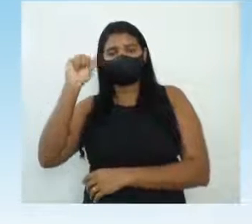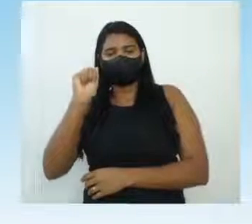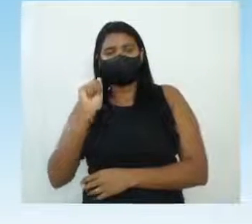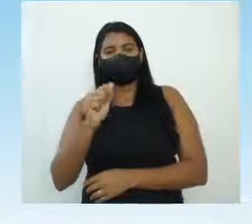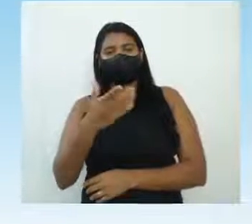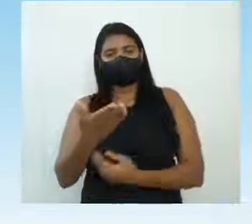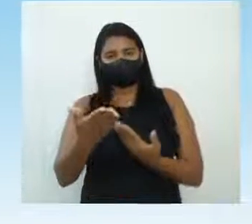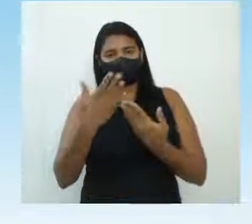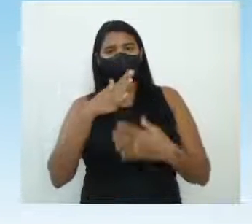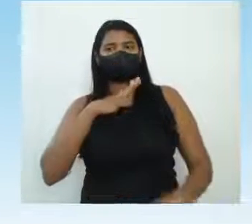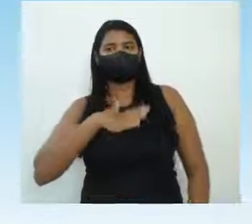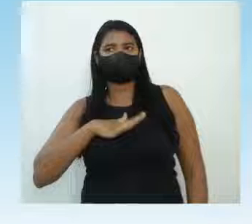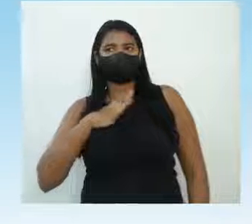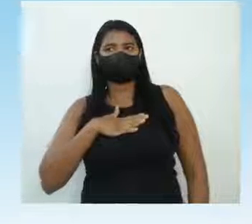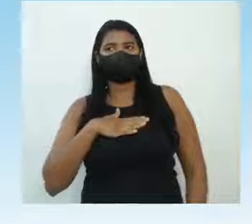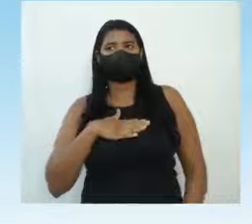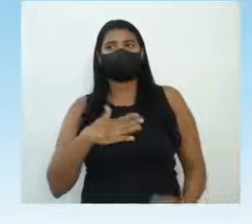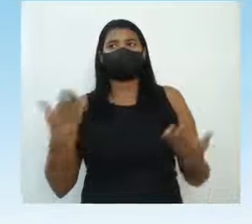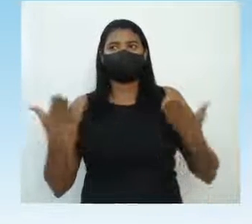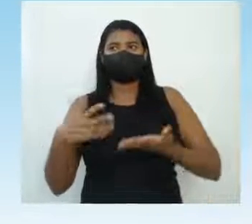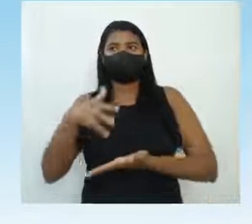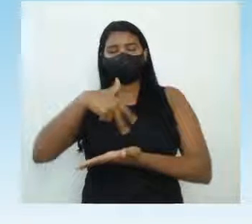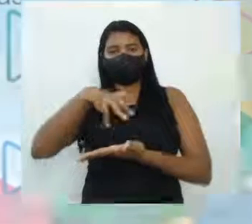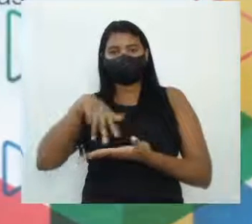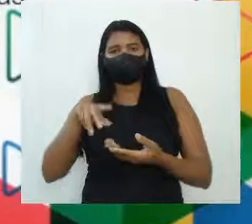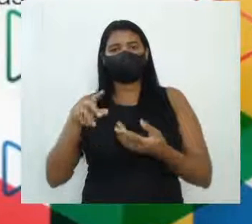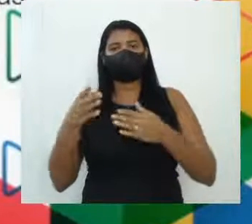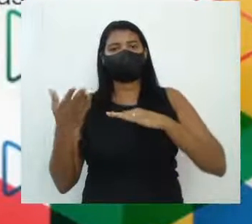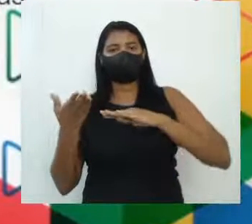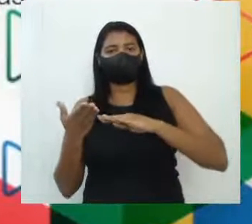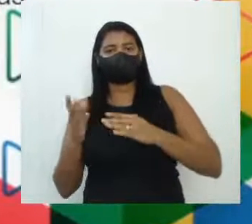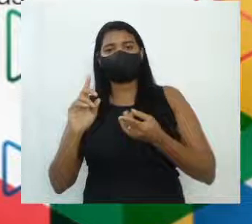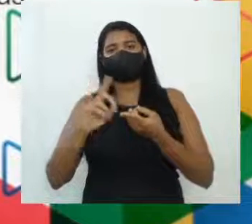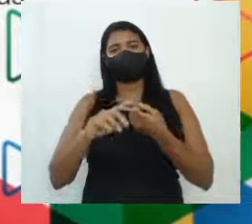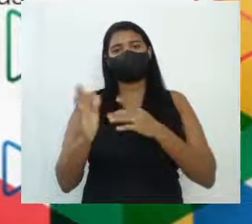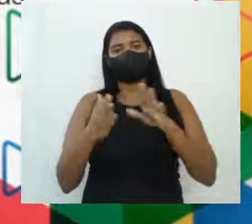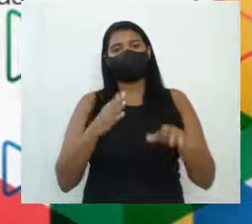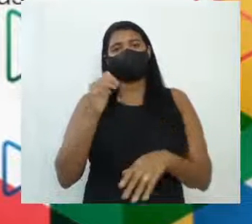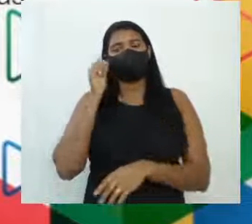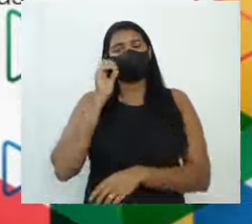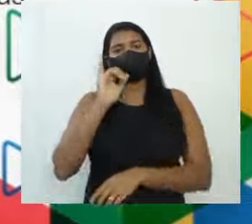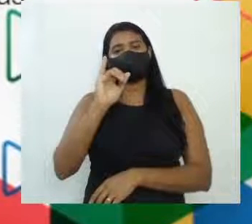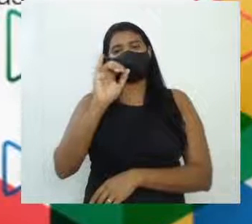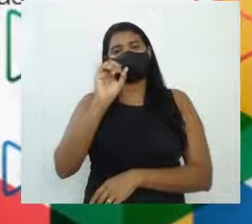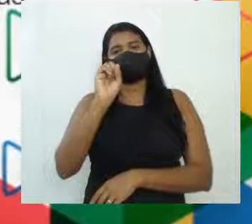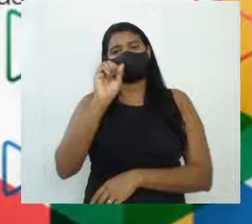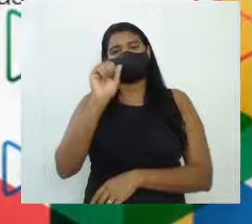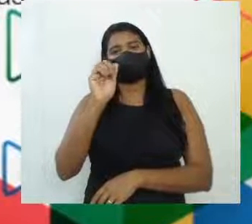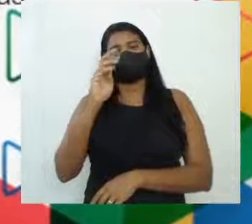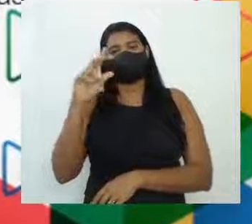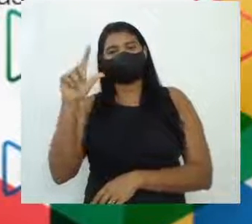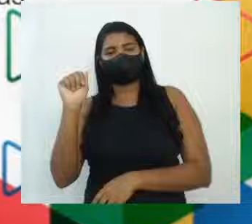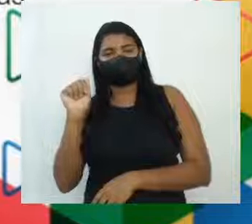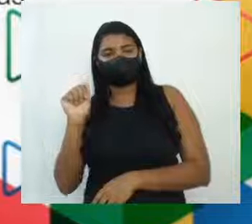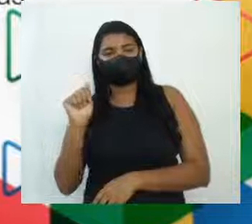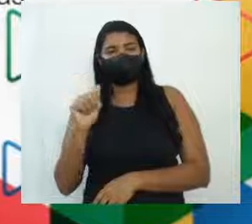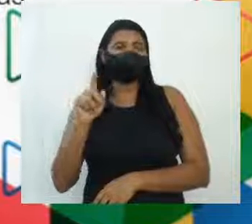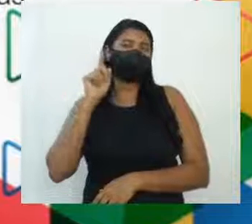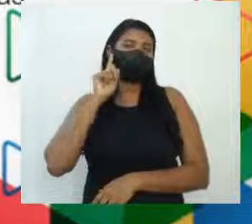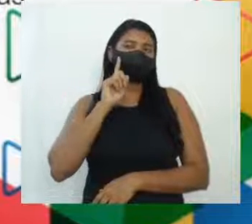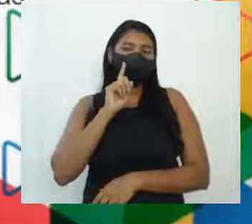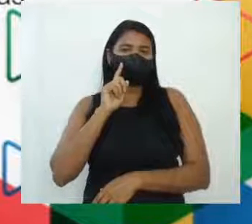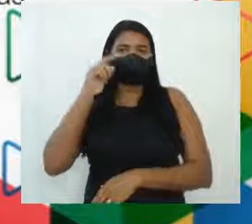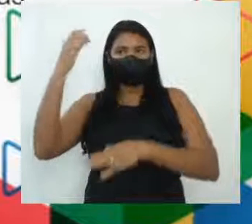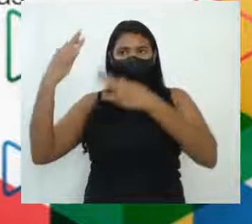a gente tem a dança moderna de Isadora Duncan, né? Que é outra coreógrafa muito importante dos Estados Unidos, que vai encontrar na